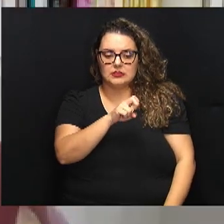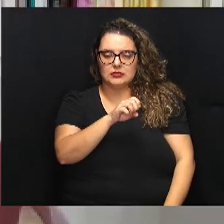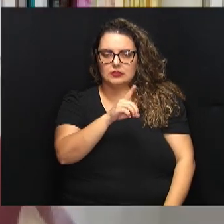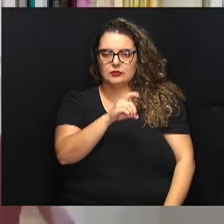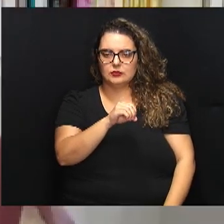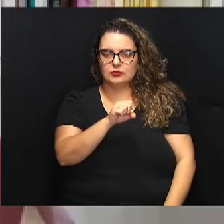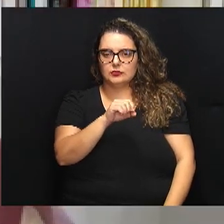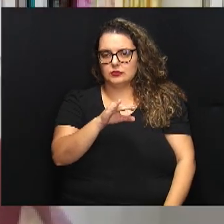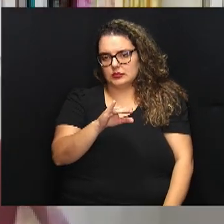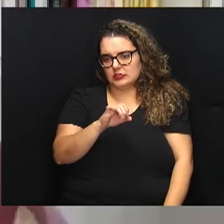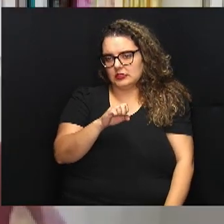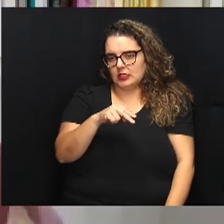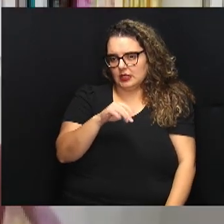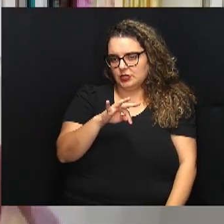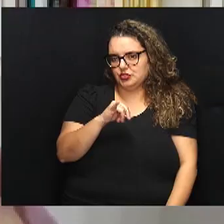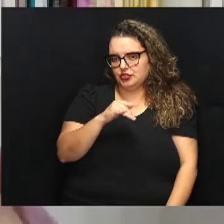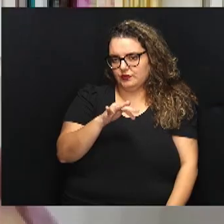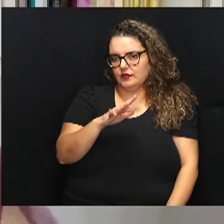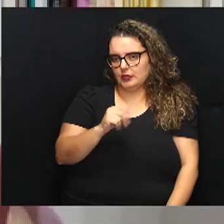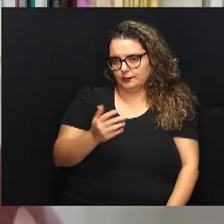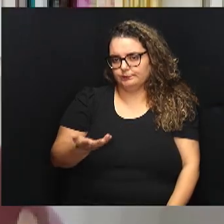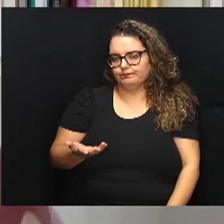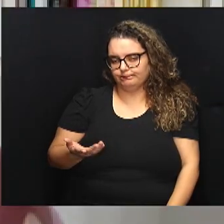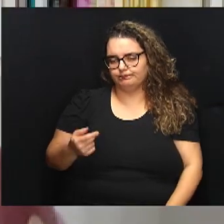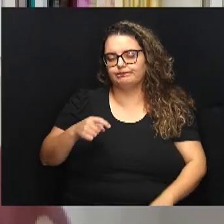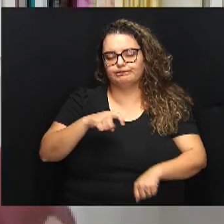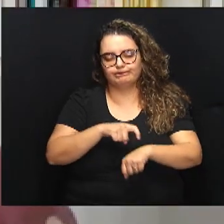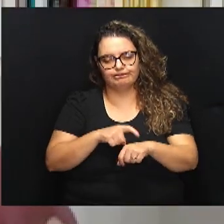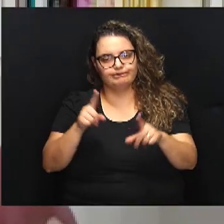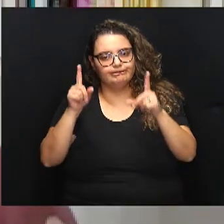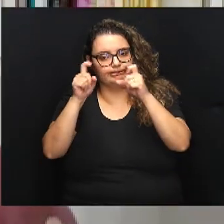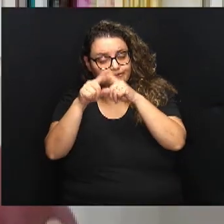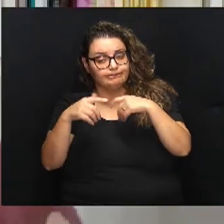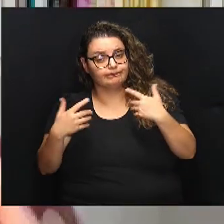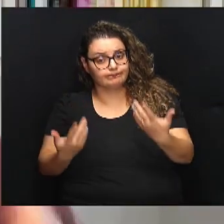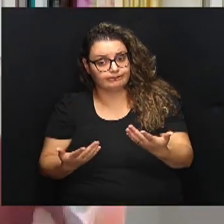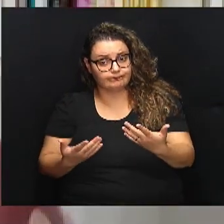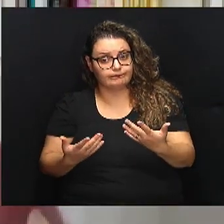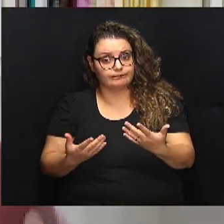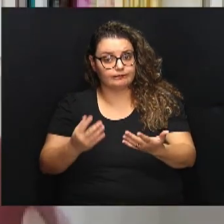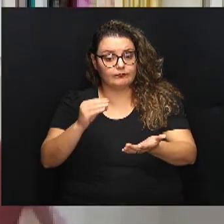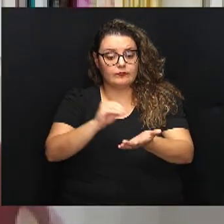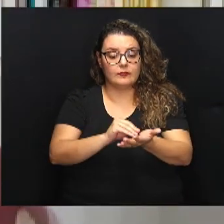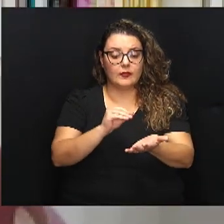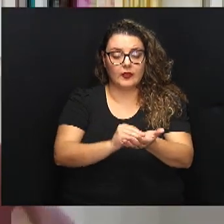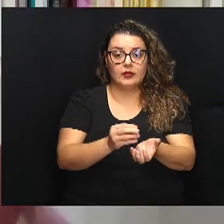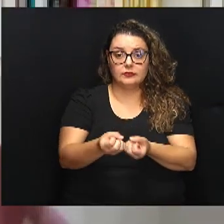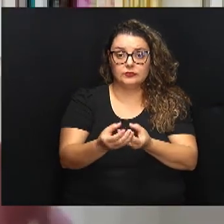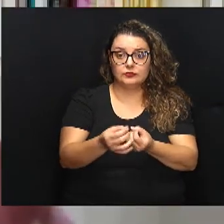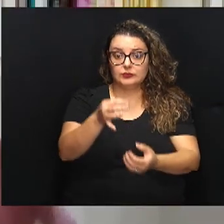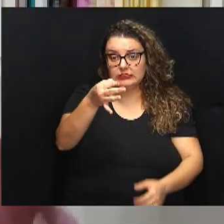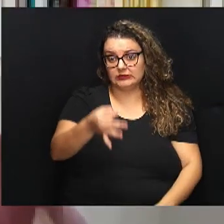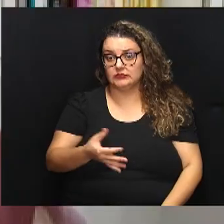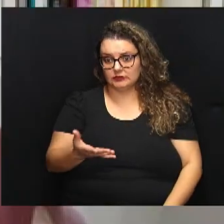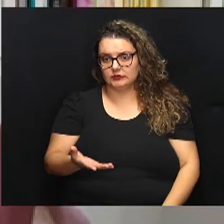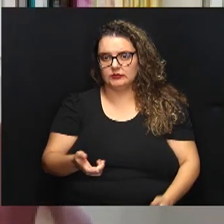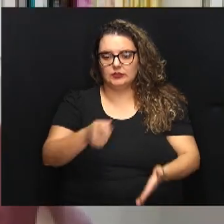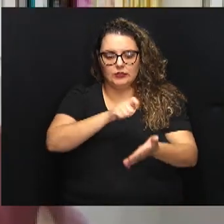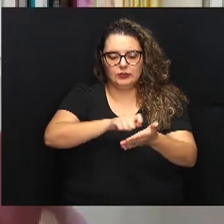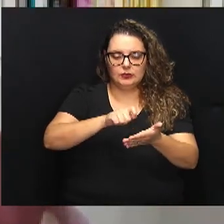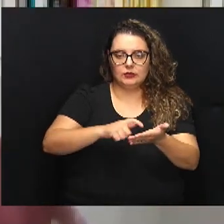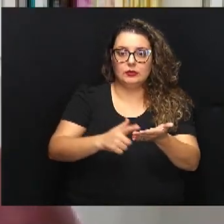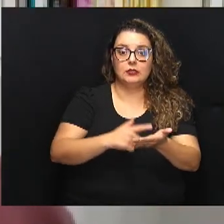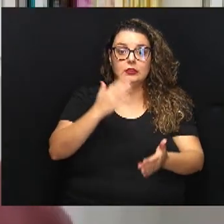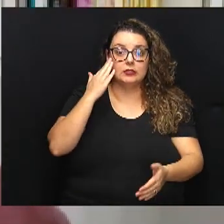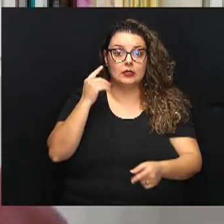Então, estamos numa época bem complicada de desinformação. Né? Então, escrevi um livro, sabe por